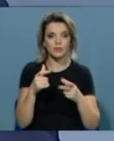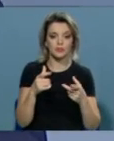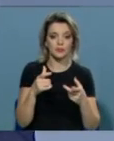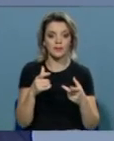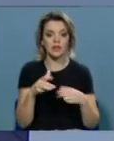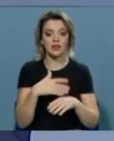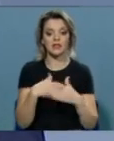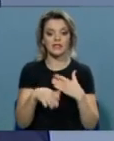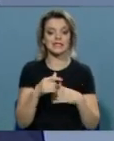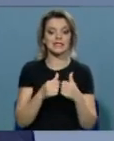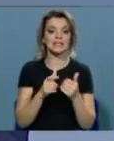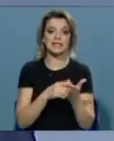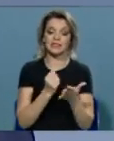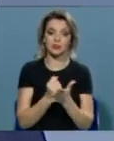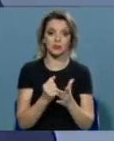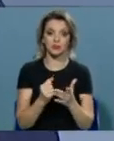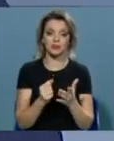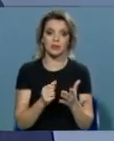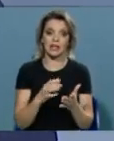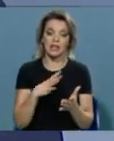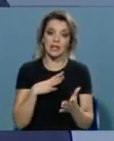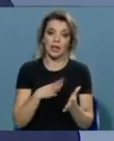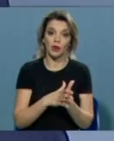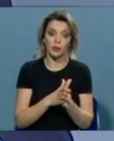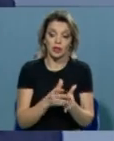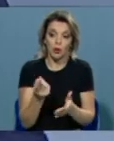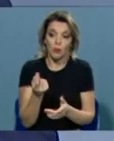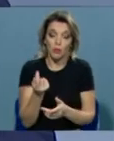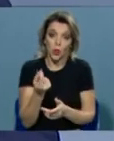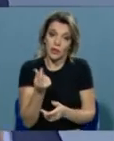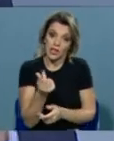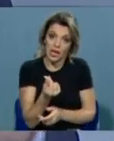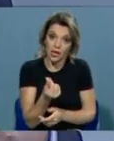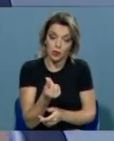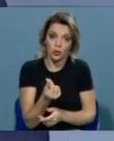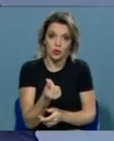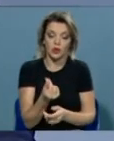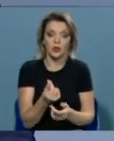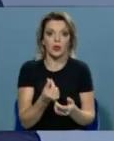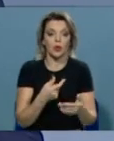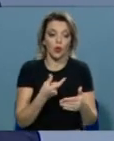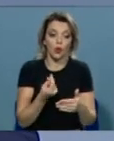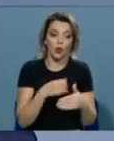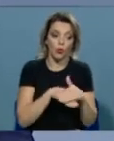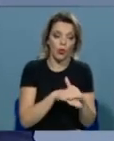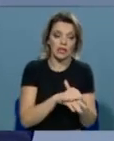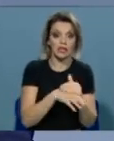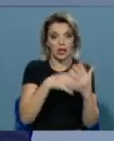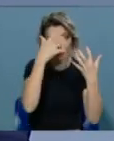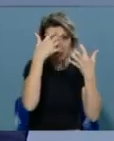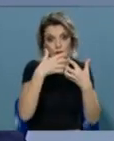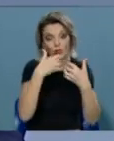fazem sempre núcleos agarrar a pouca liquidez de dinheiro que tem e vão guardá-la para as incertezas quem tem